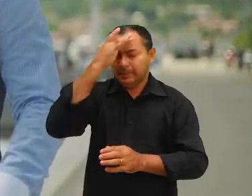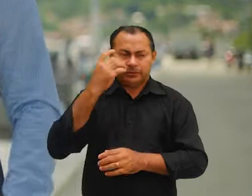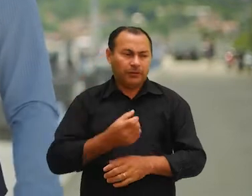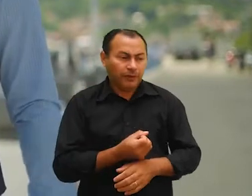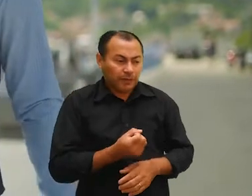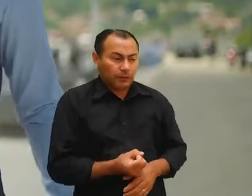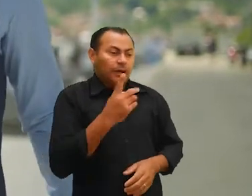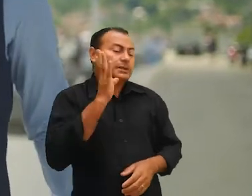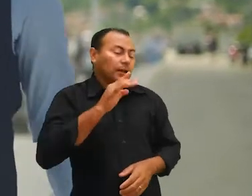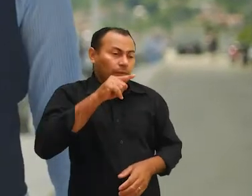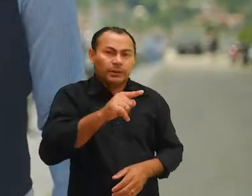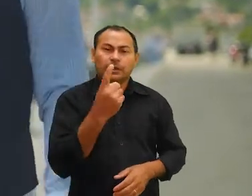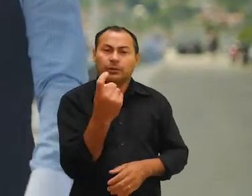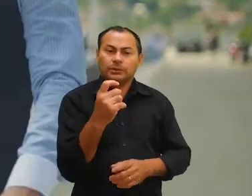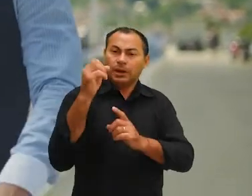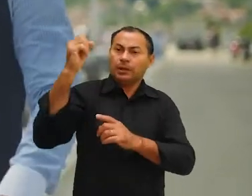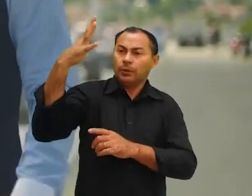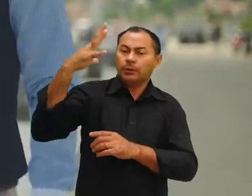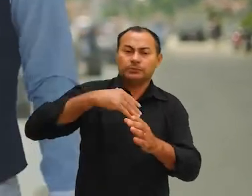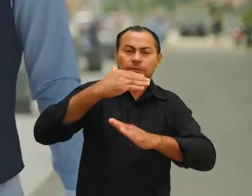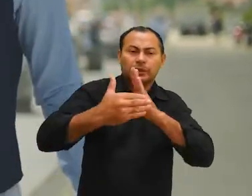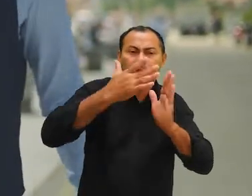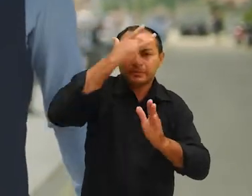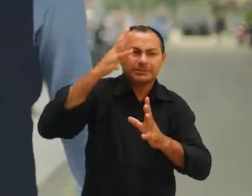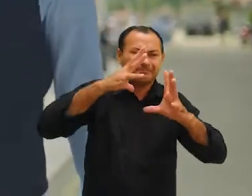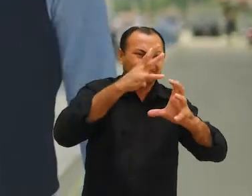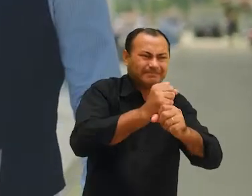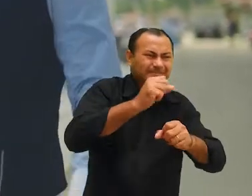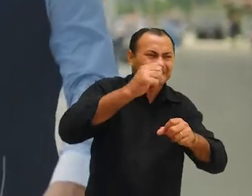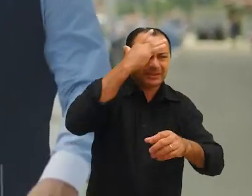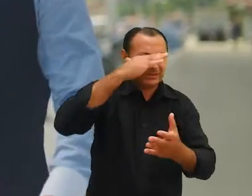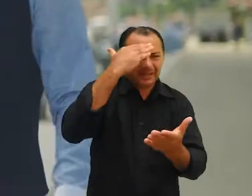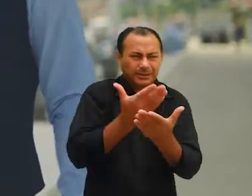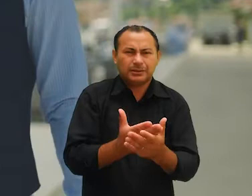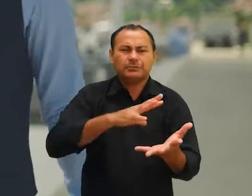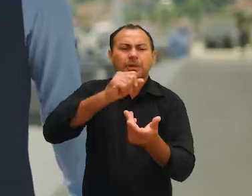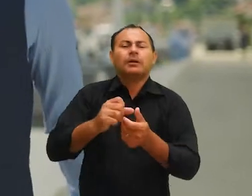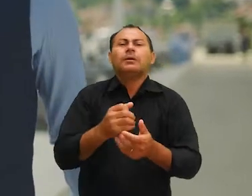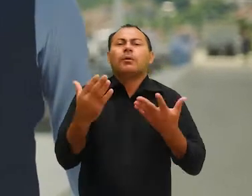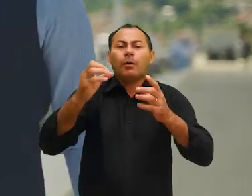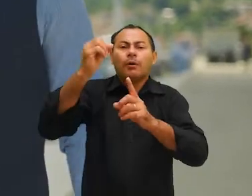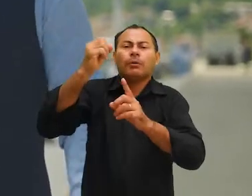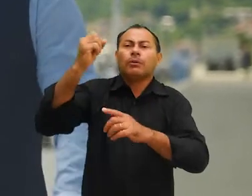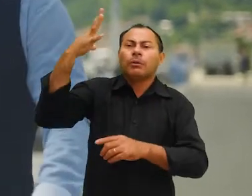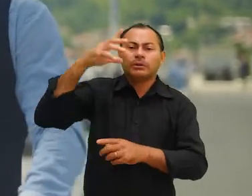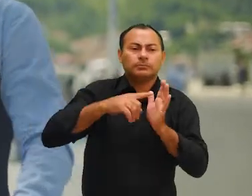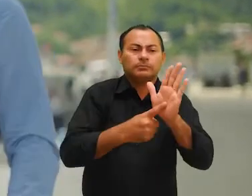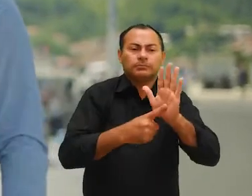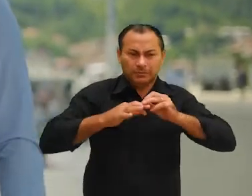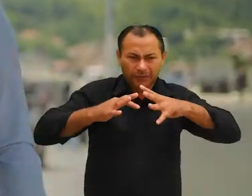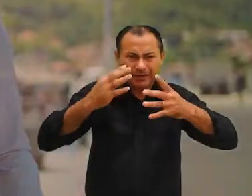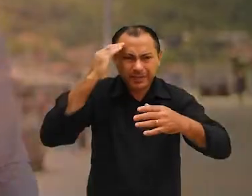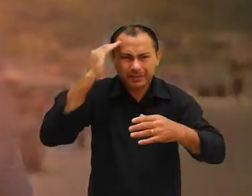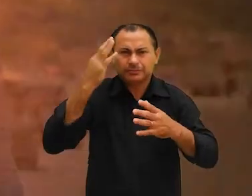que diz Para Ele Poxa que legal você é a única Asus no meio de tanta treva naquele navio Imagine como você vai